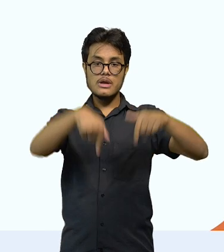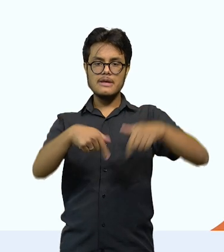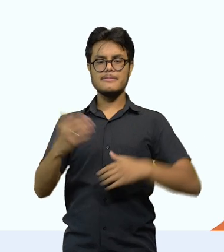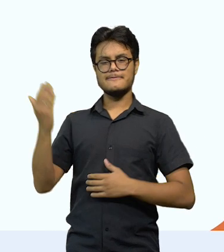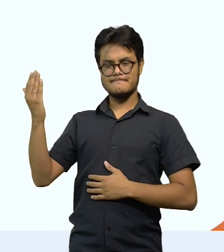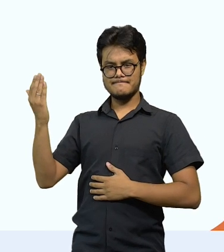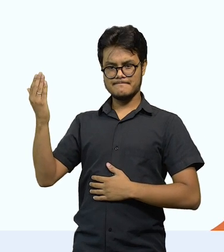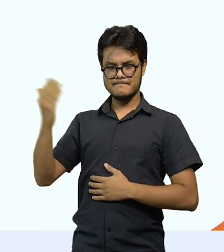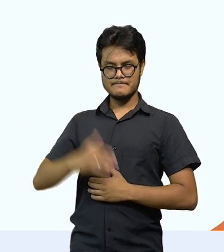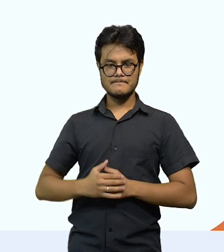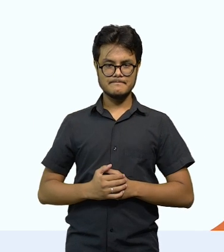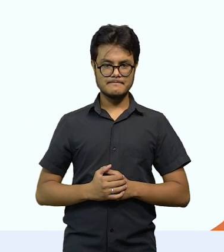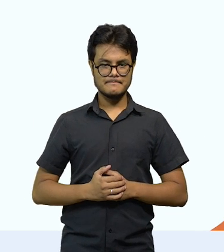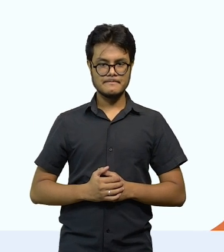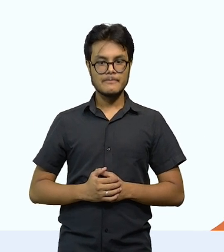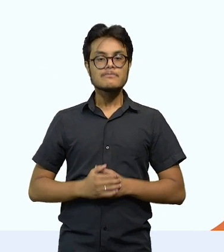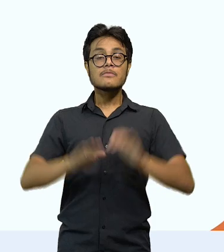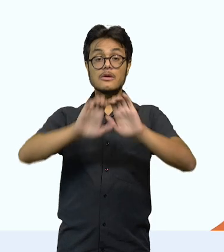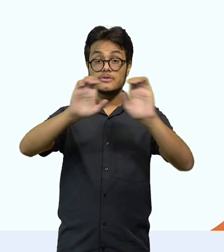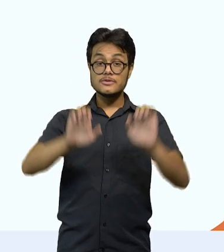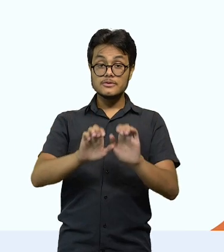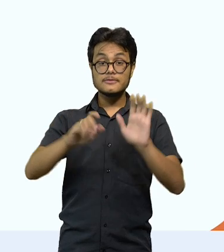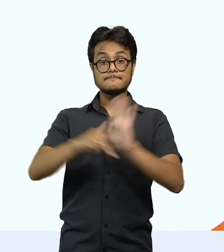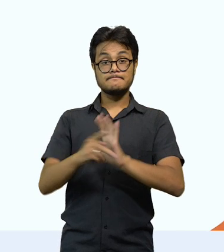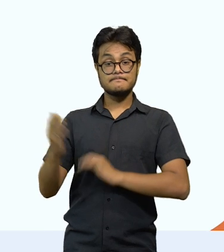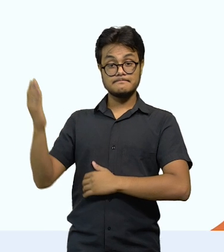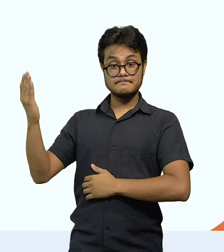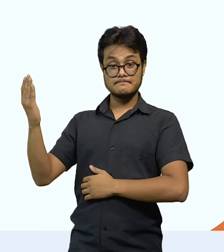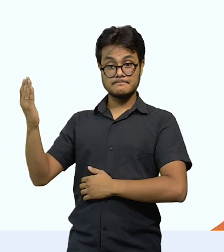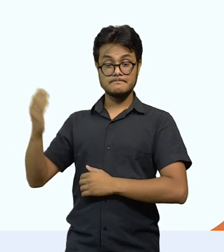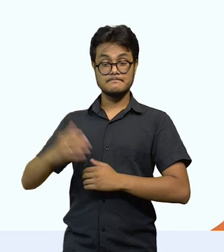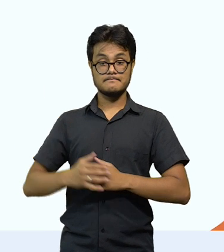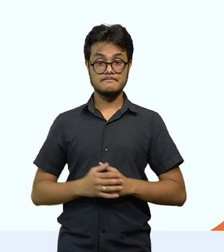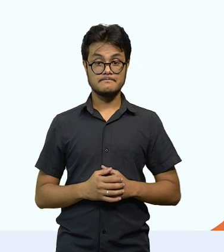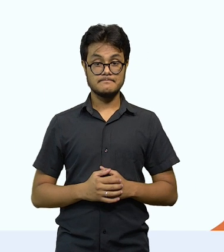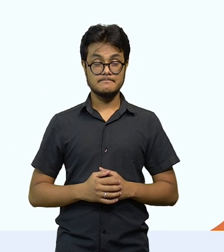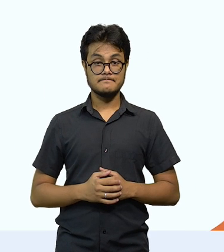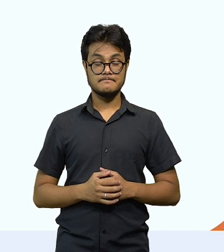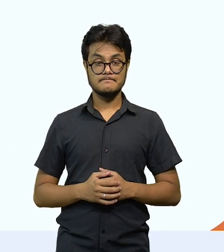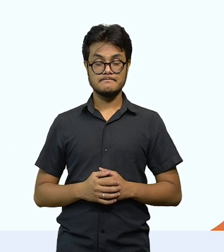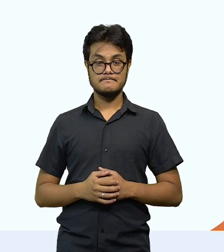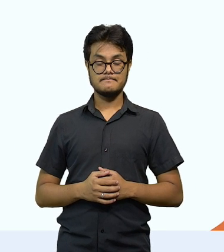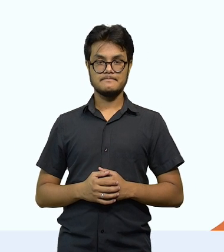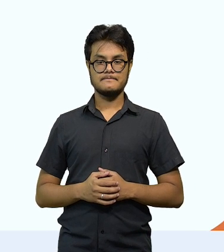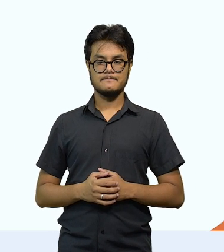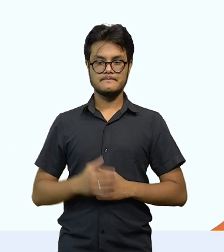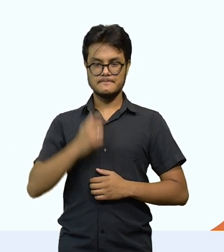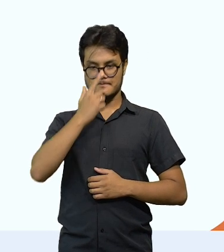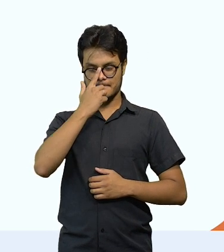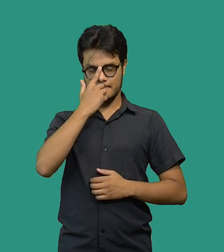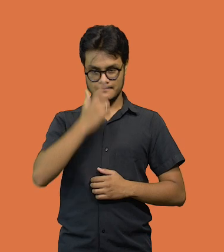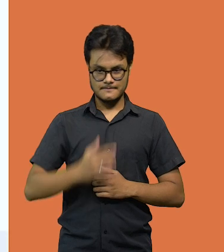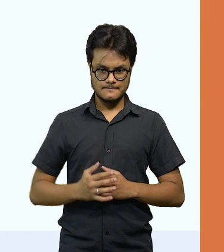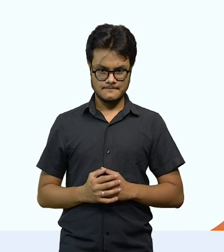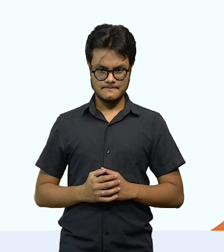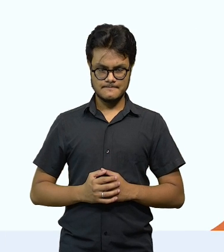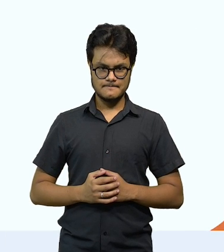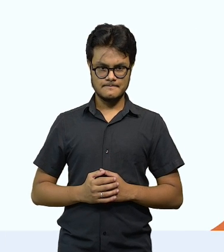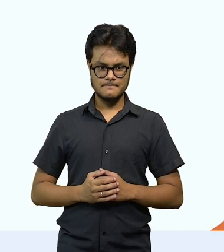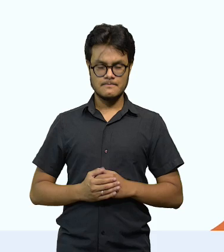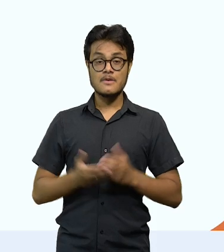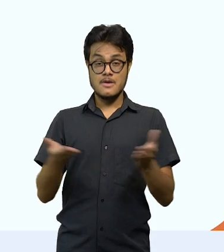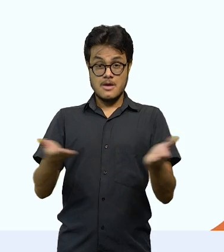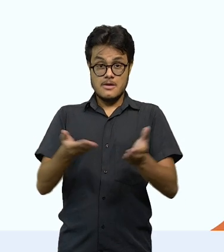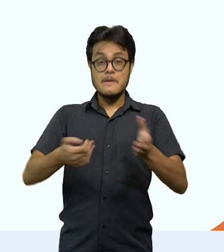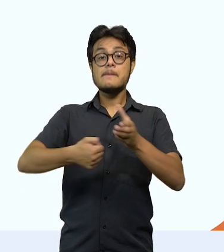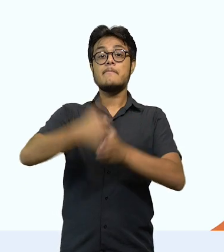pela potência total, o que me dá a força eletromotriz dividido pela minha diferença de potencial. E vamos